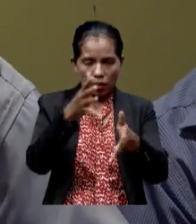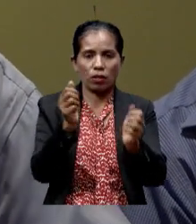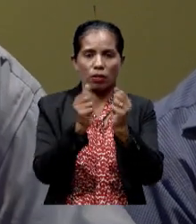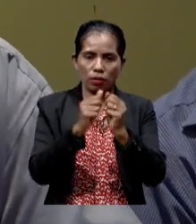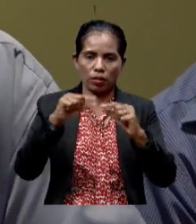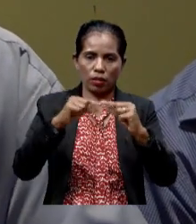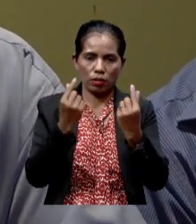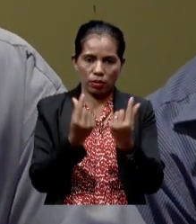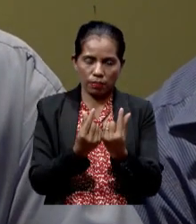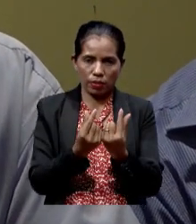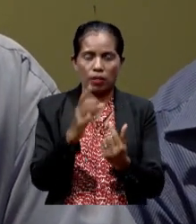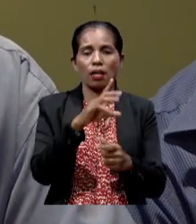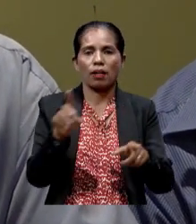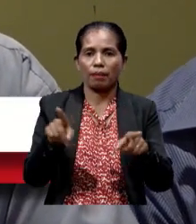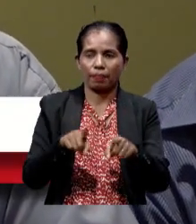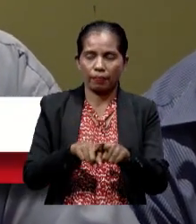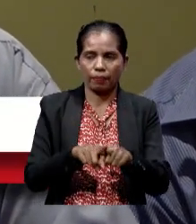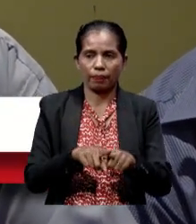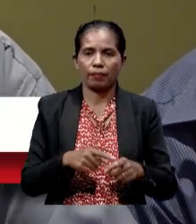equipa hanesa